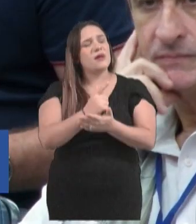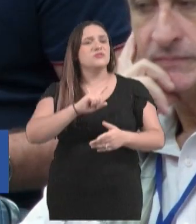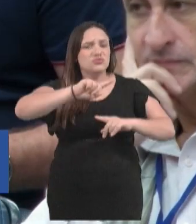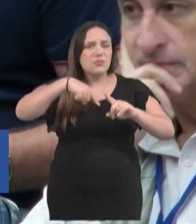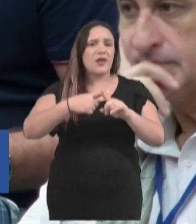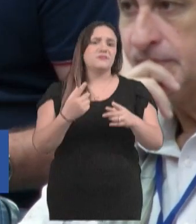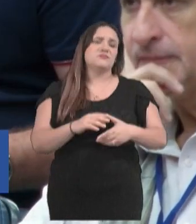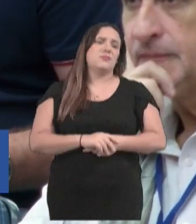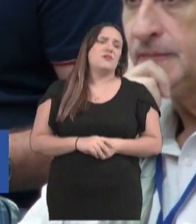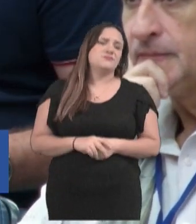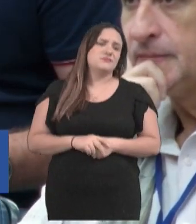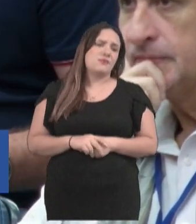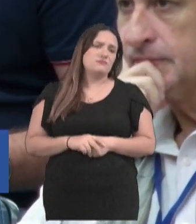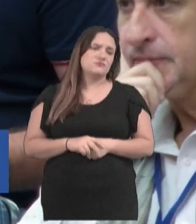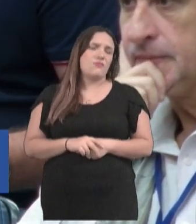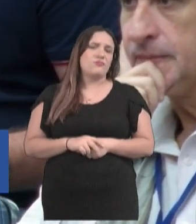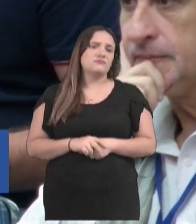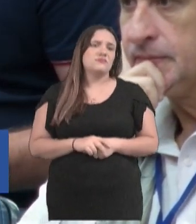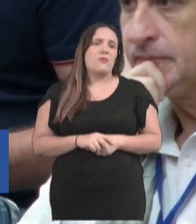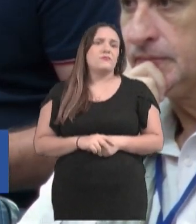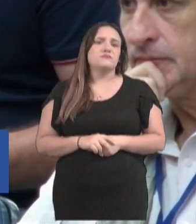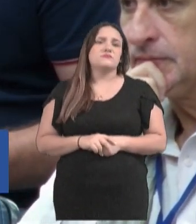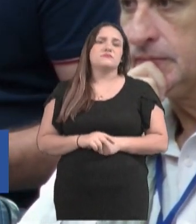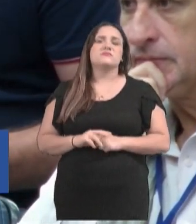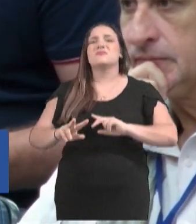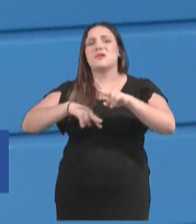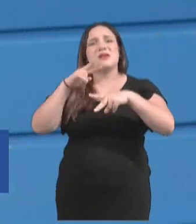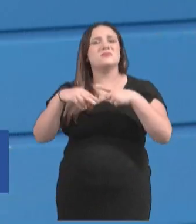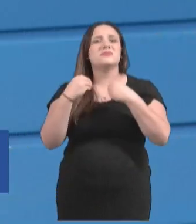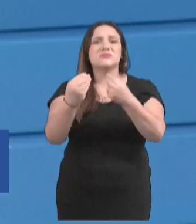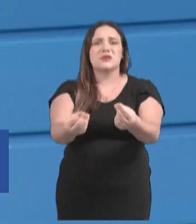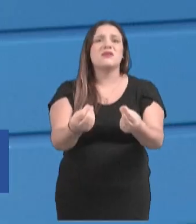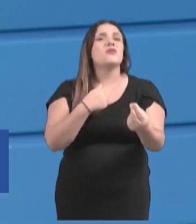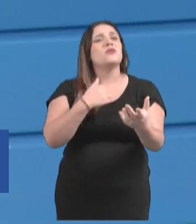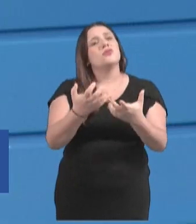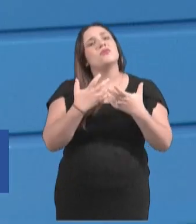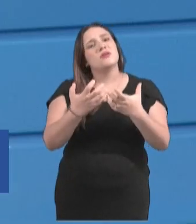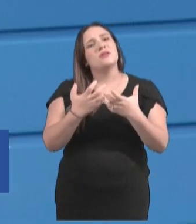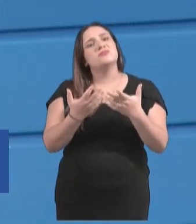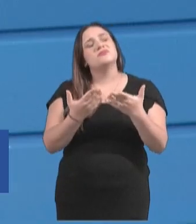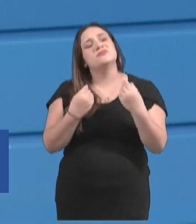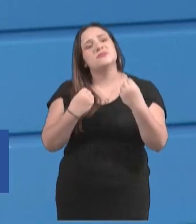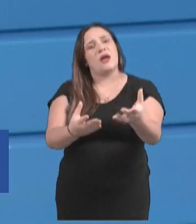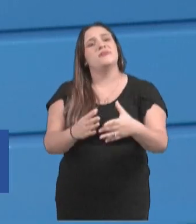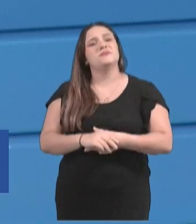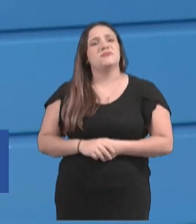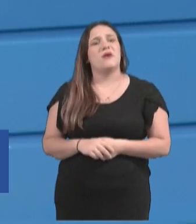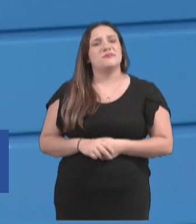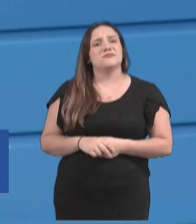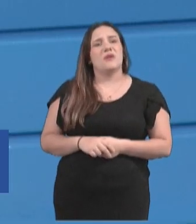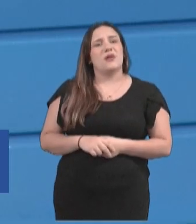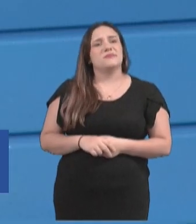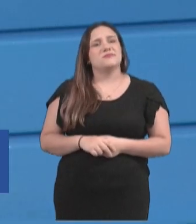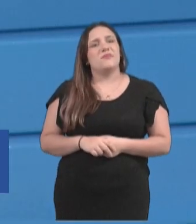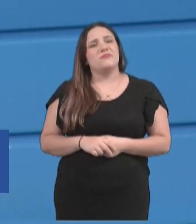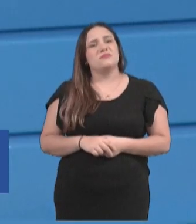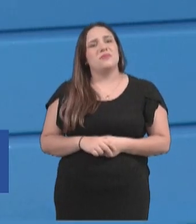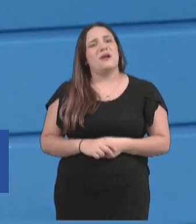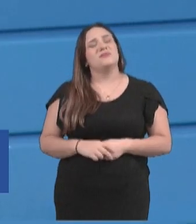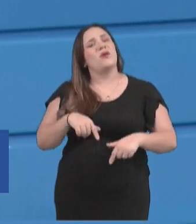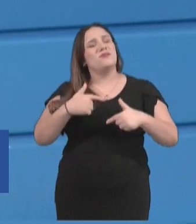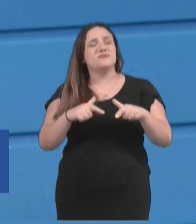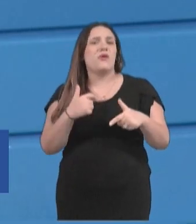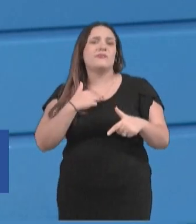Nem um presente que você quisesse dar por consideração ao seu trabalhador,